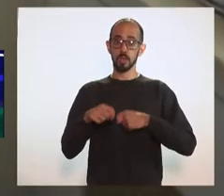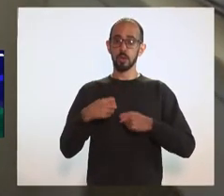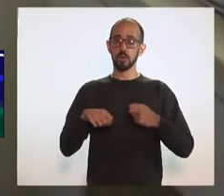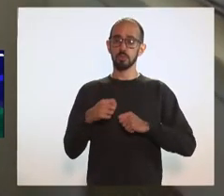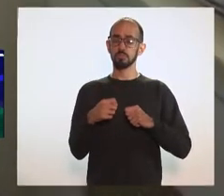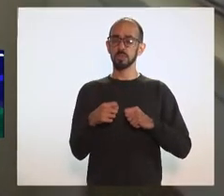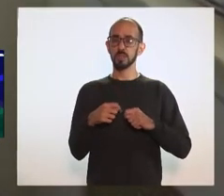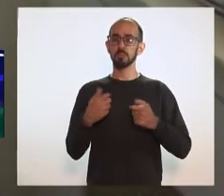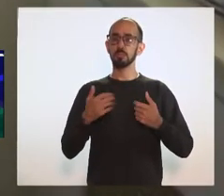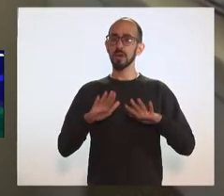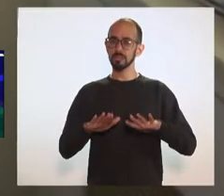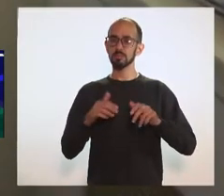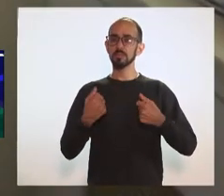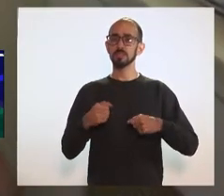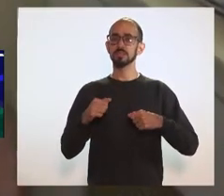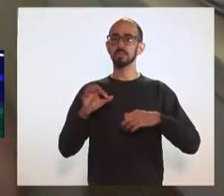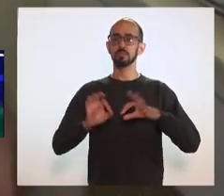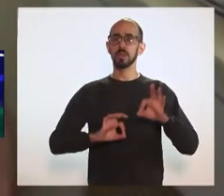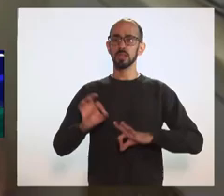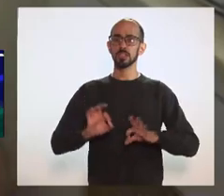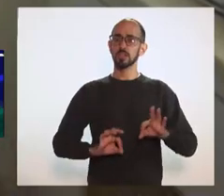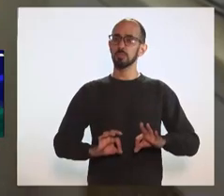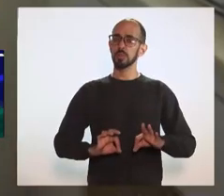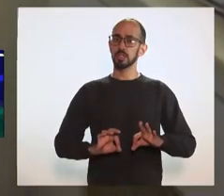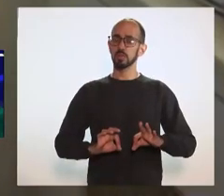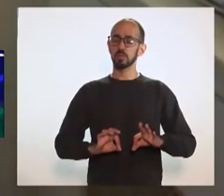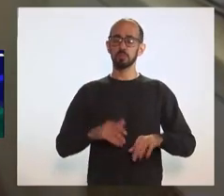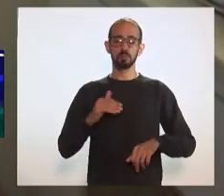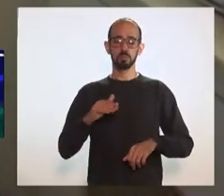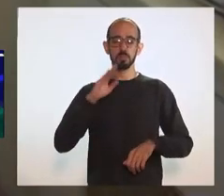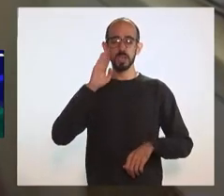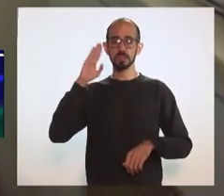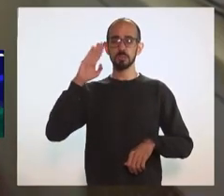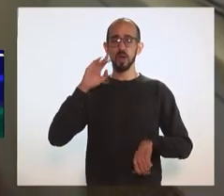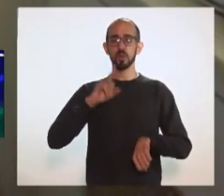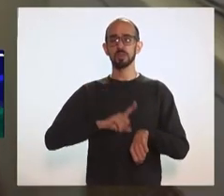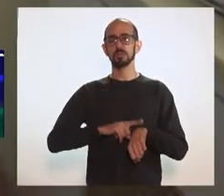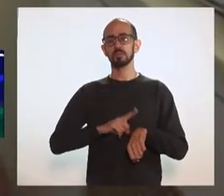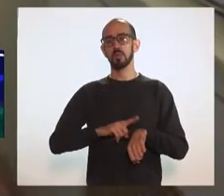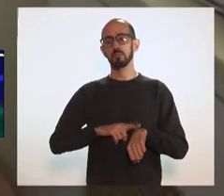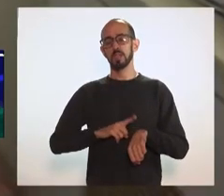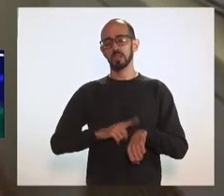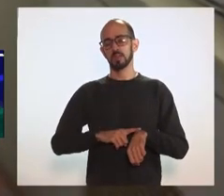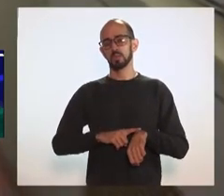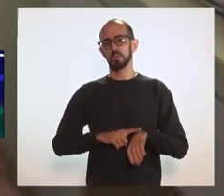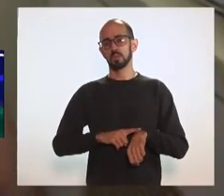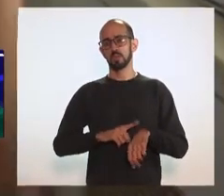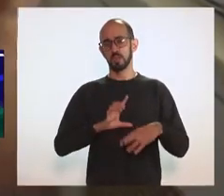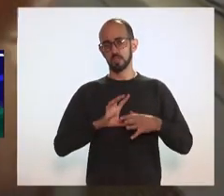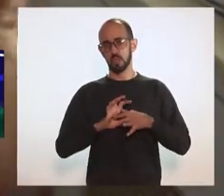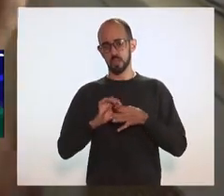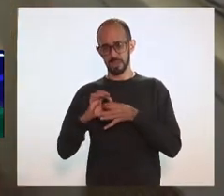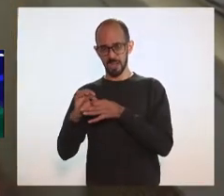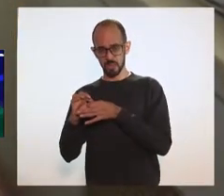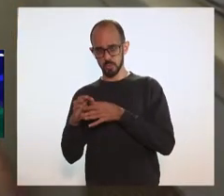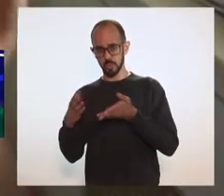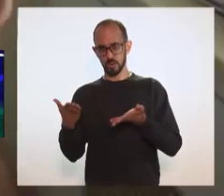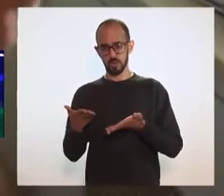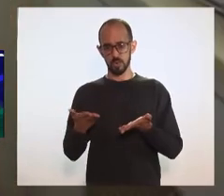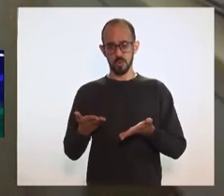ter planejamento. Ainda mais nesses tempos que nós estamos vivendo, quando até